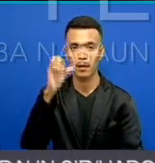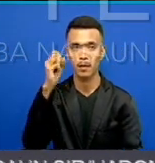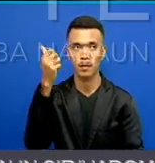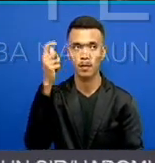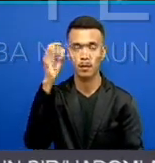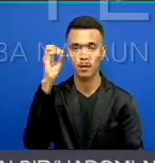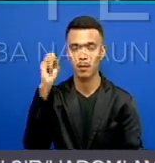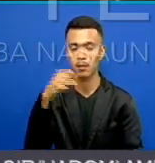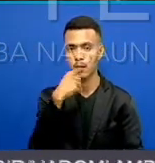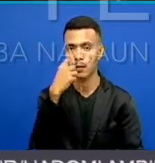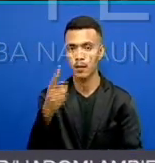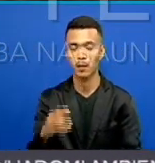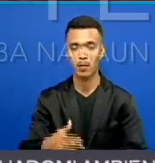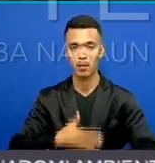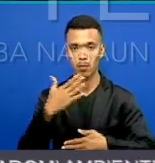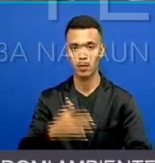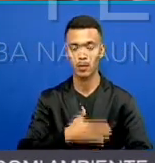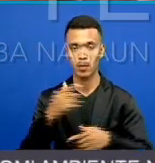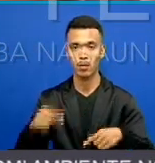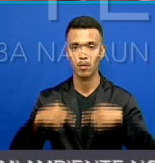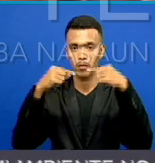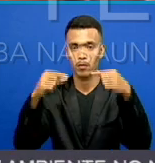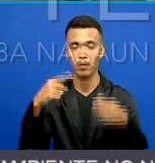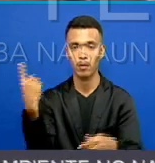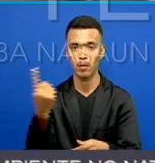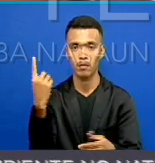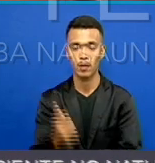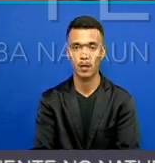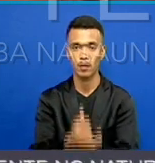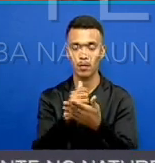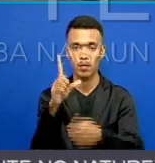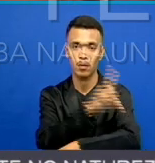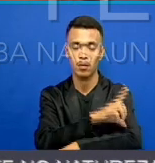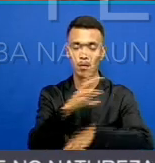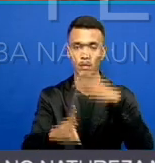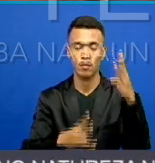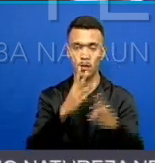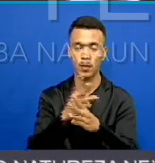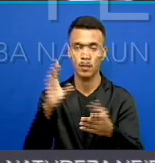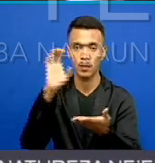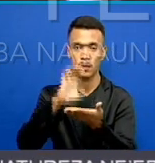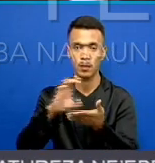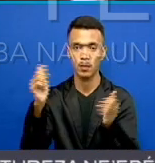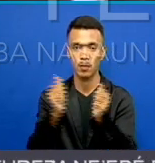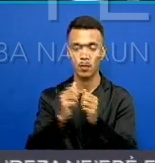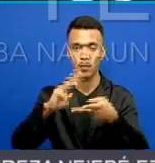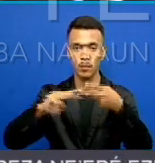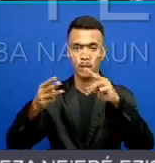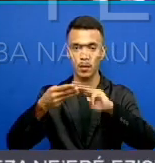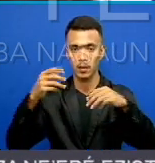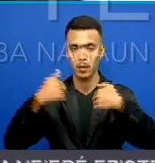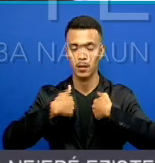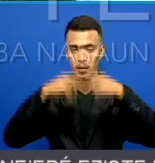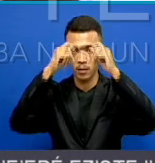Elizabeth Gomes Atetem. Orgulho Rodi Fonafatin apoio ba comemoração Lorong Mundial Ciência na Matemática e Timor-Leste, Rodi desenvolve